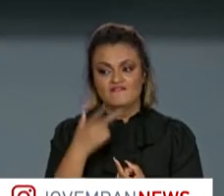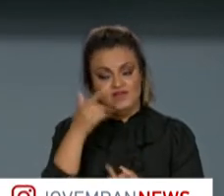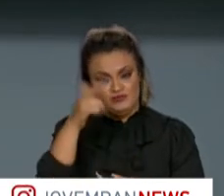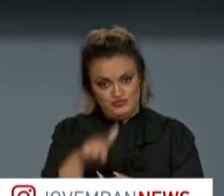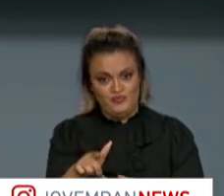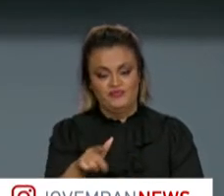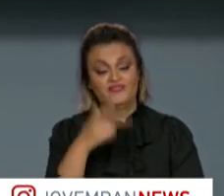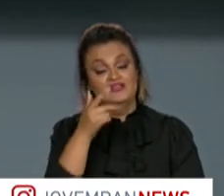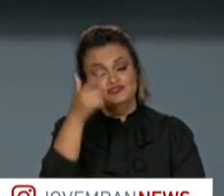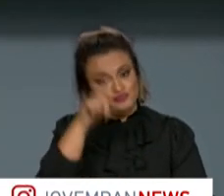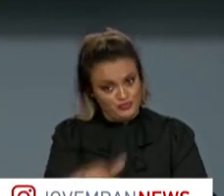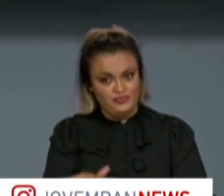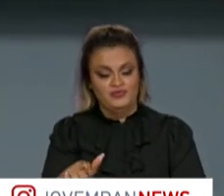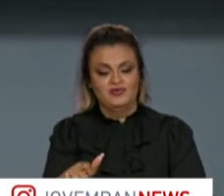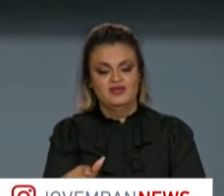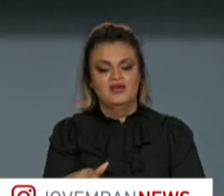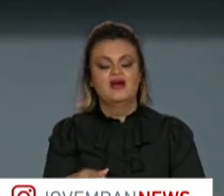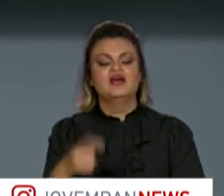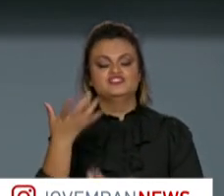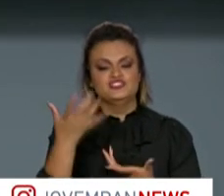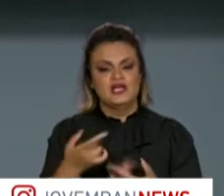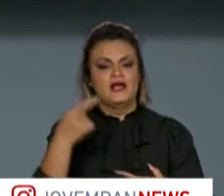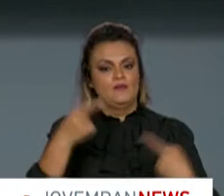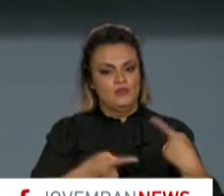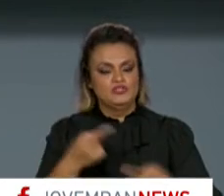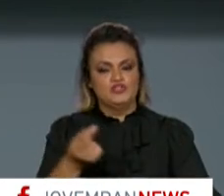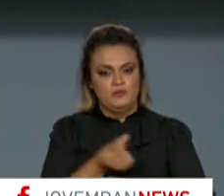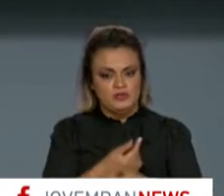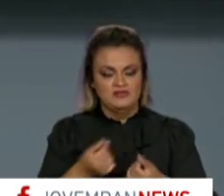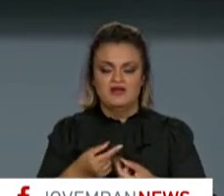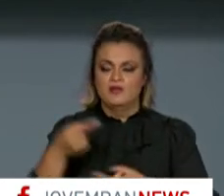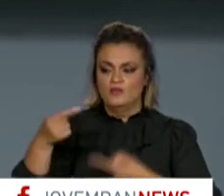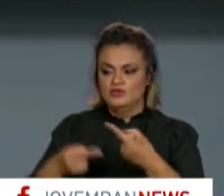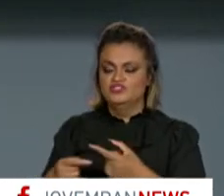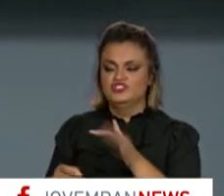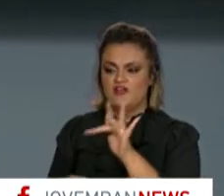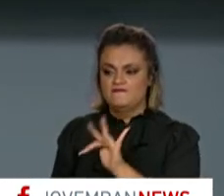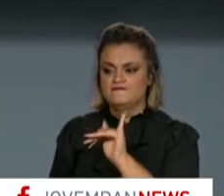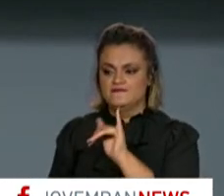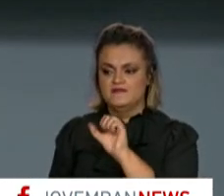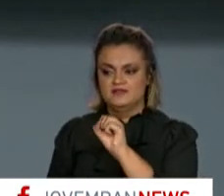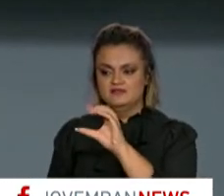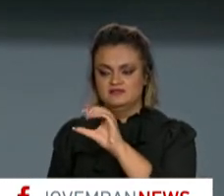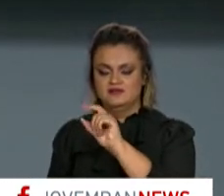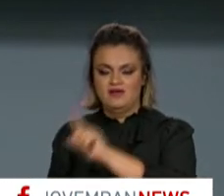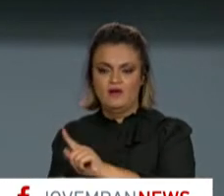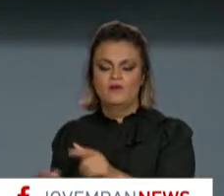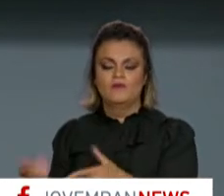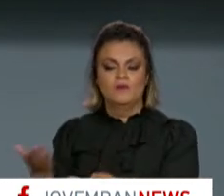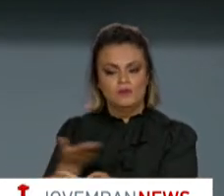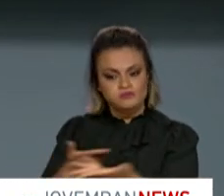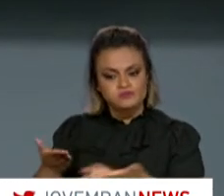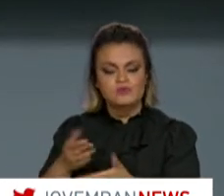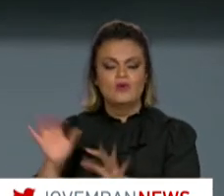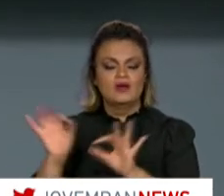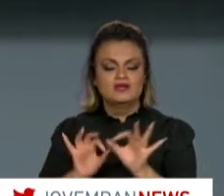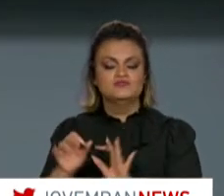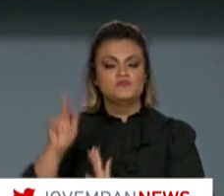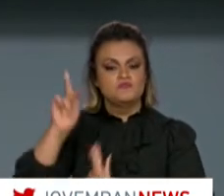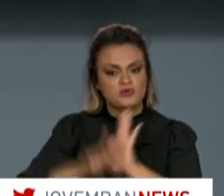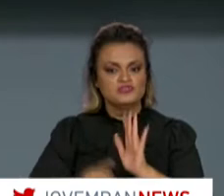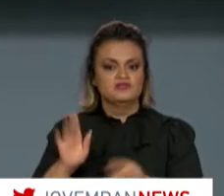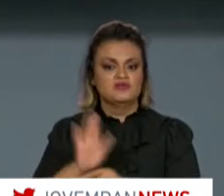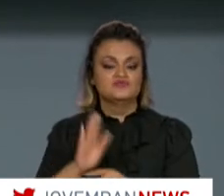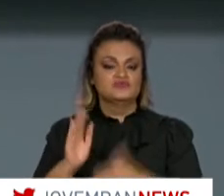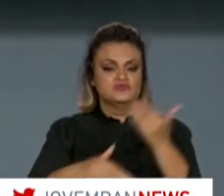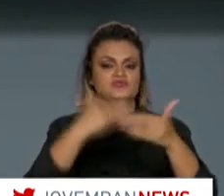repito pela enésima vez, a política monetária e a política fiscal se harmonizem em torno de um projeto de